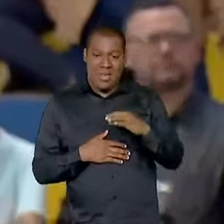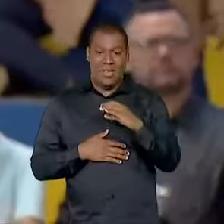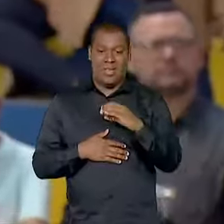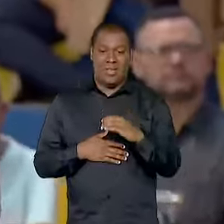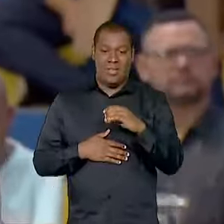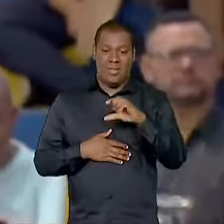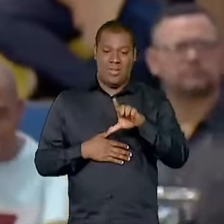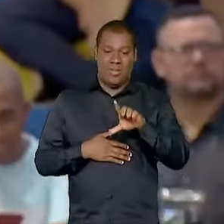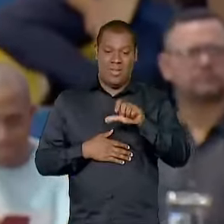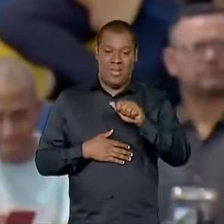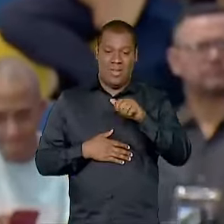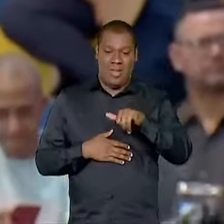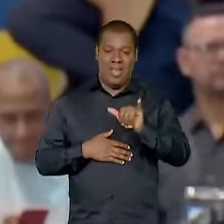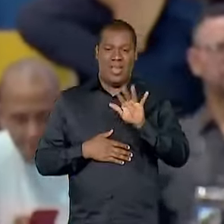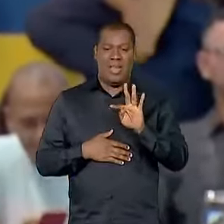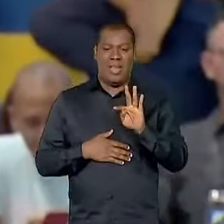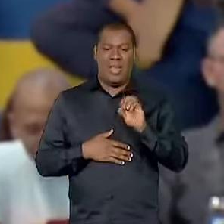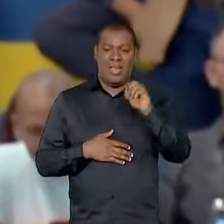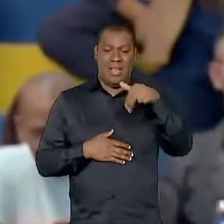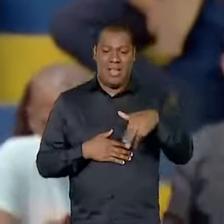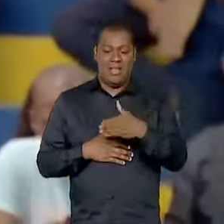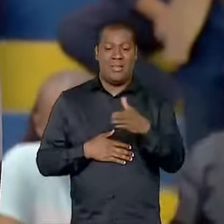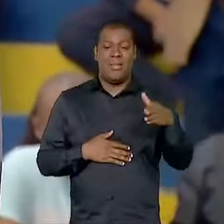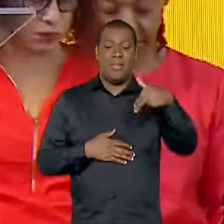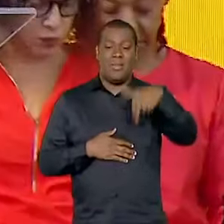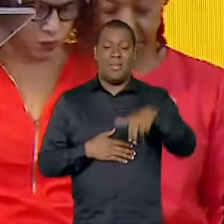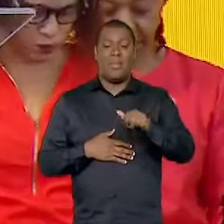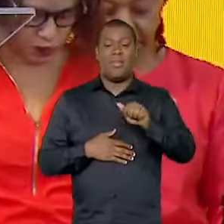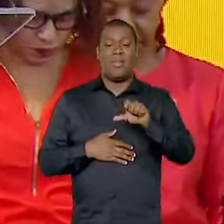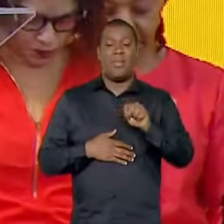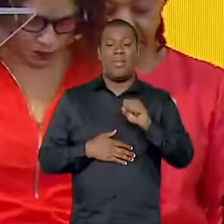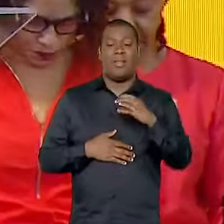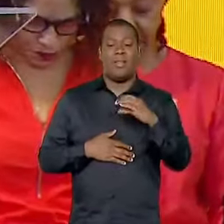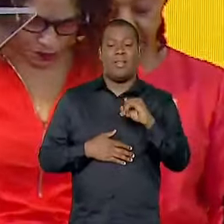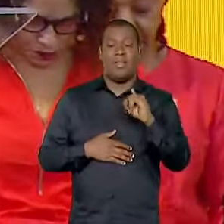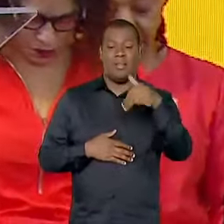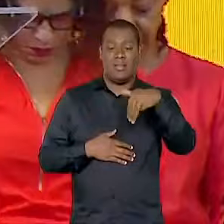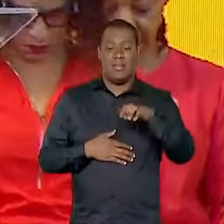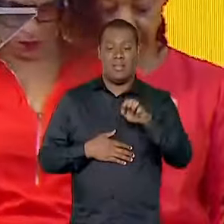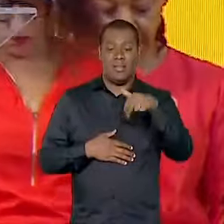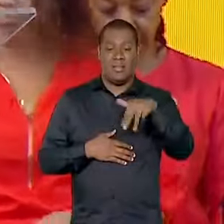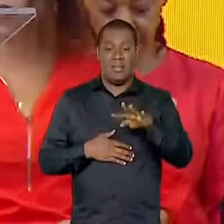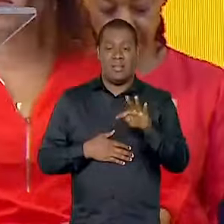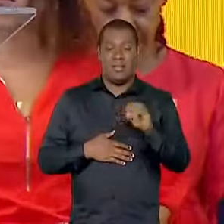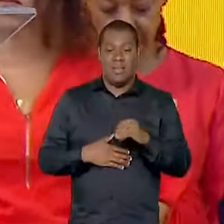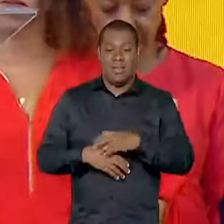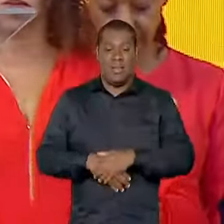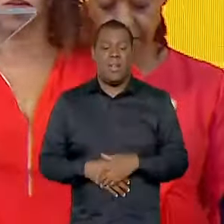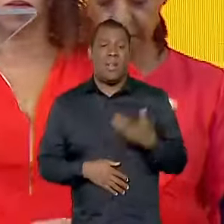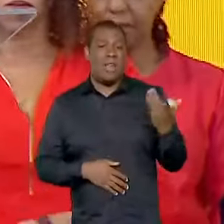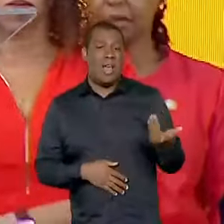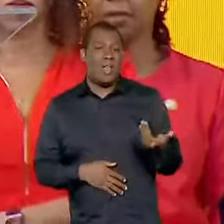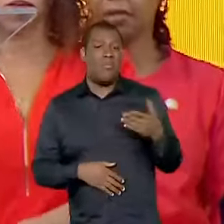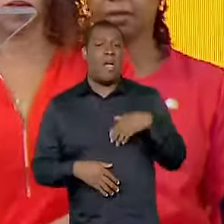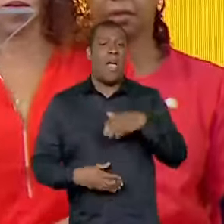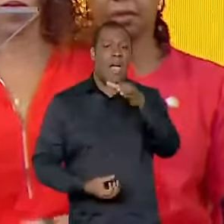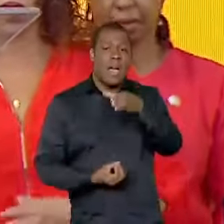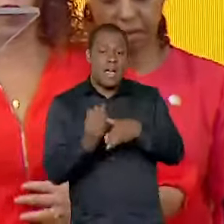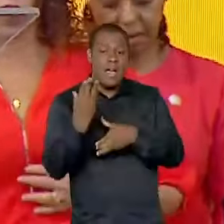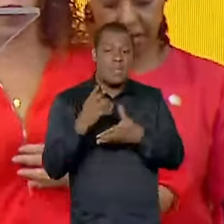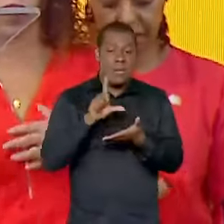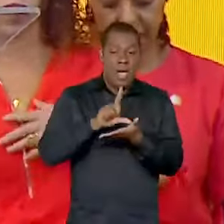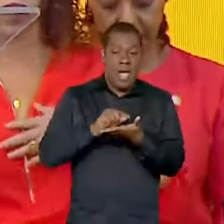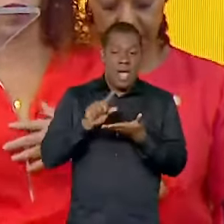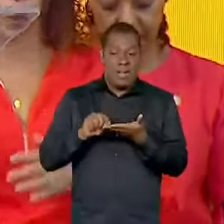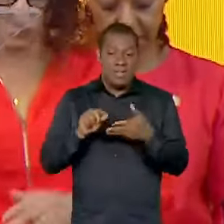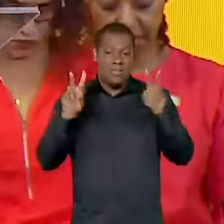Cleito Nascimento. Ele foi falar sobre seu monólogo, Macacos, no qual